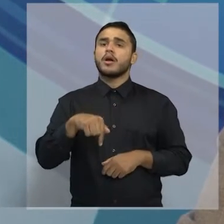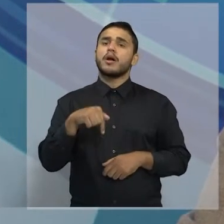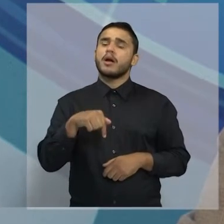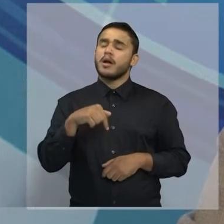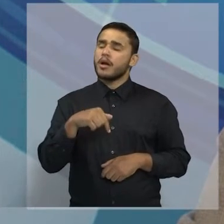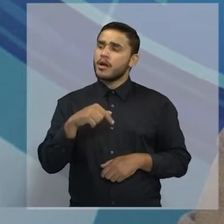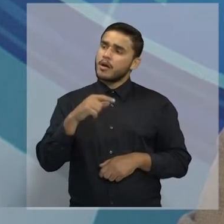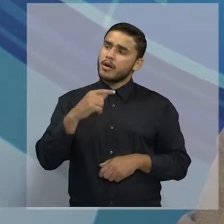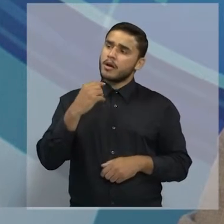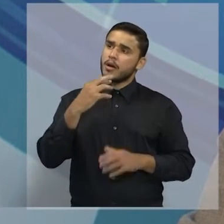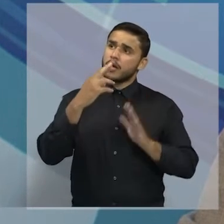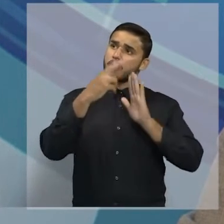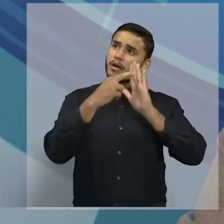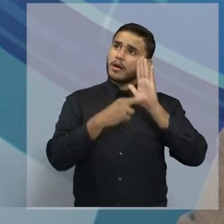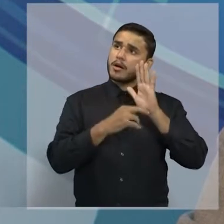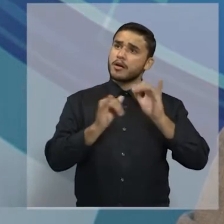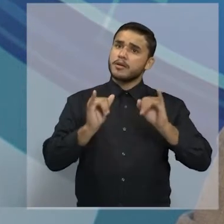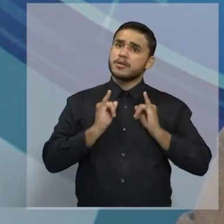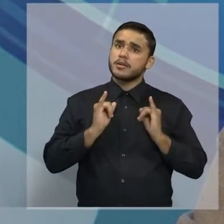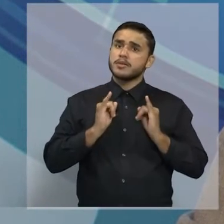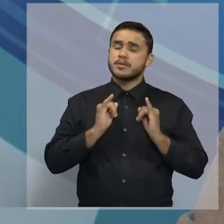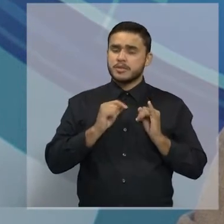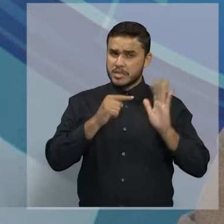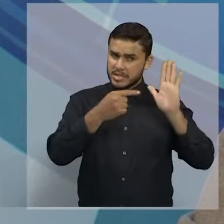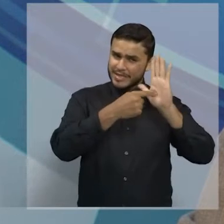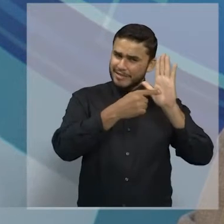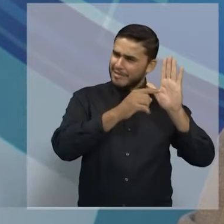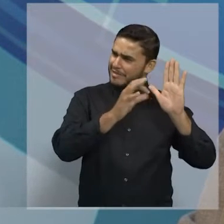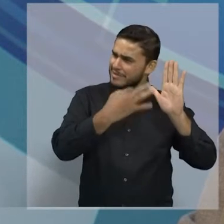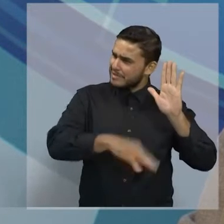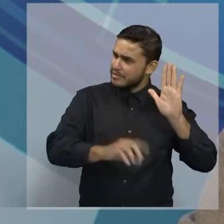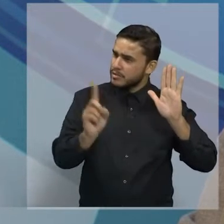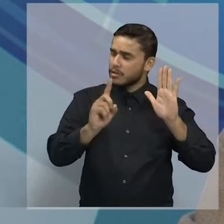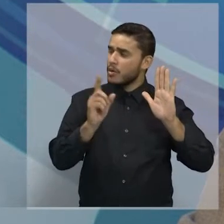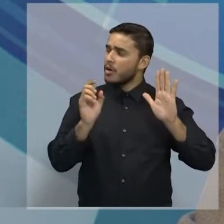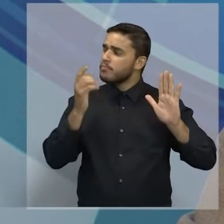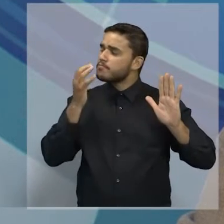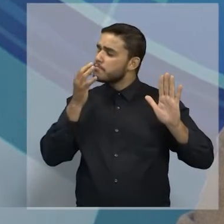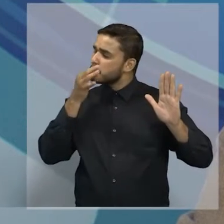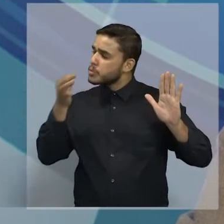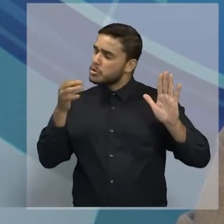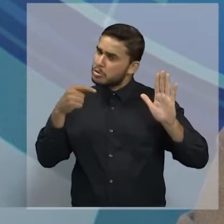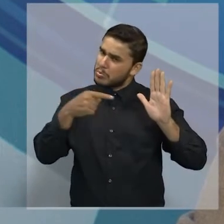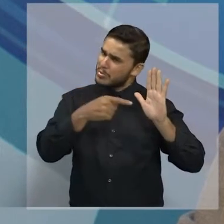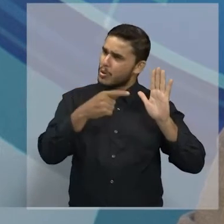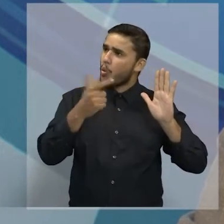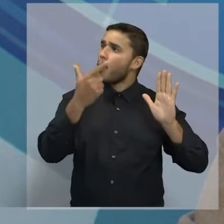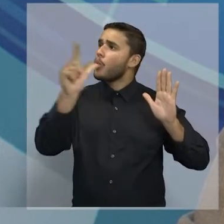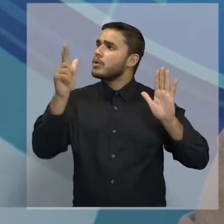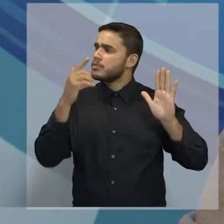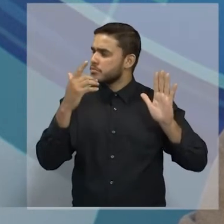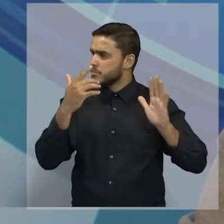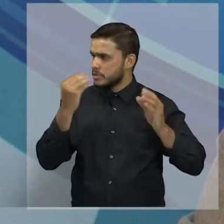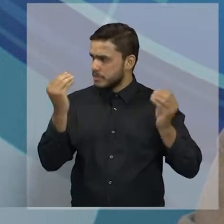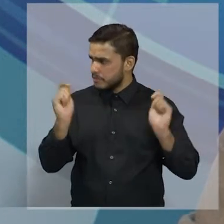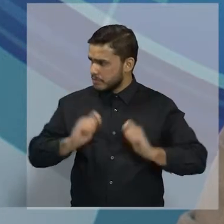para não ter uma reforma da Previdência, se não a ideal, pelo menos a possível, próxima da ideal? Você